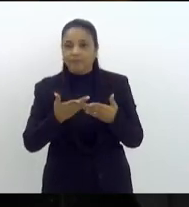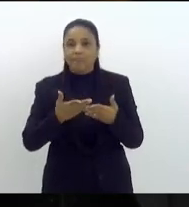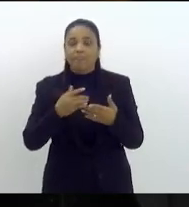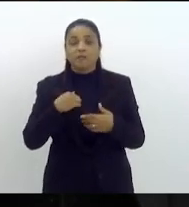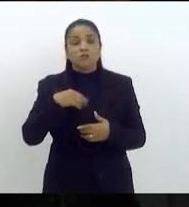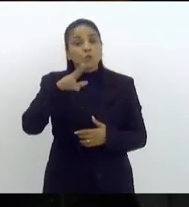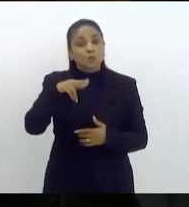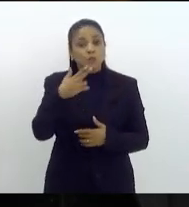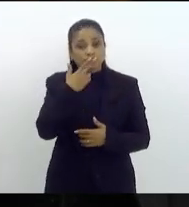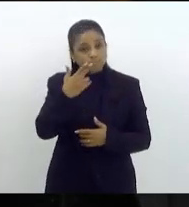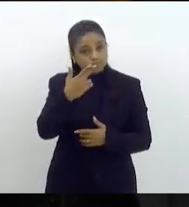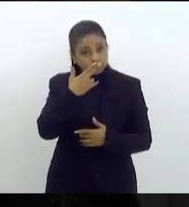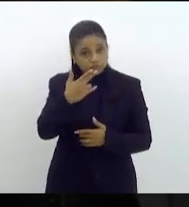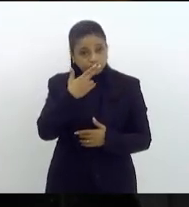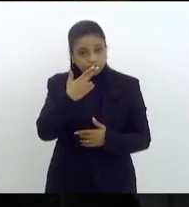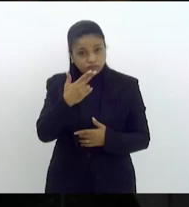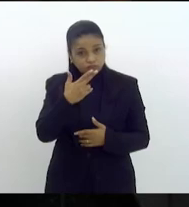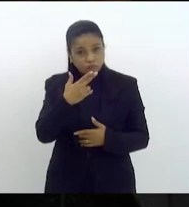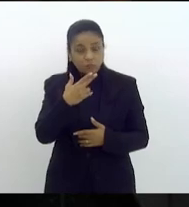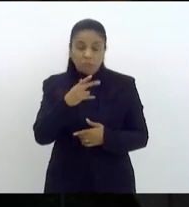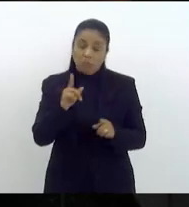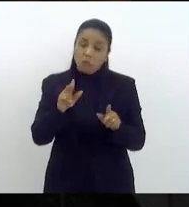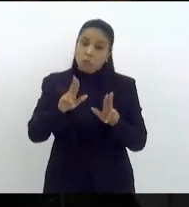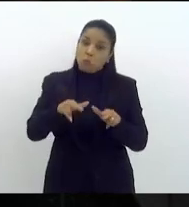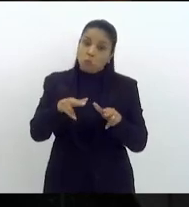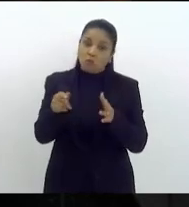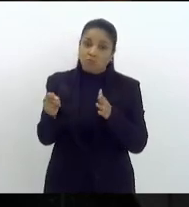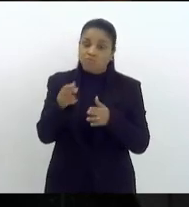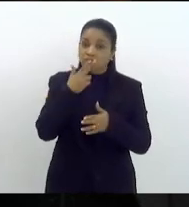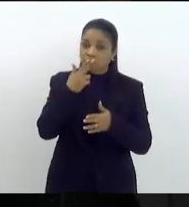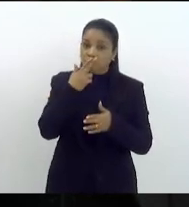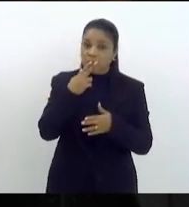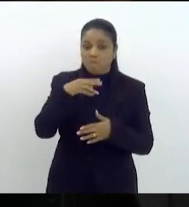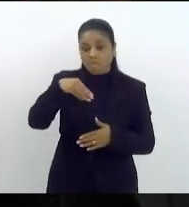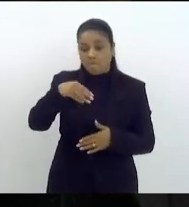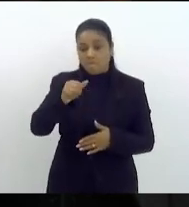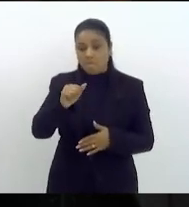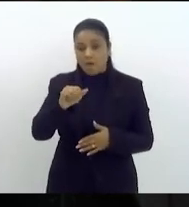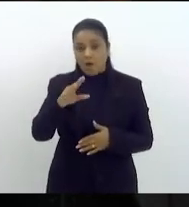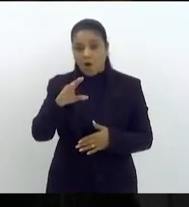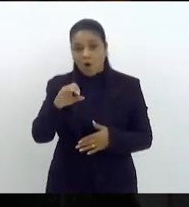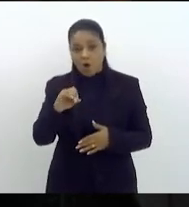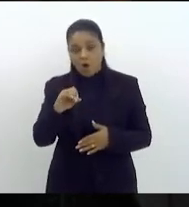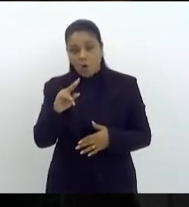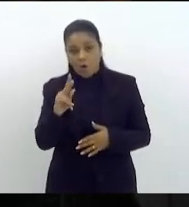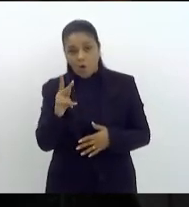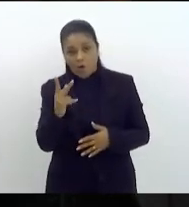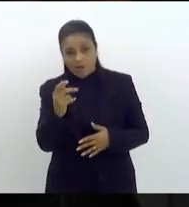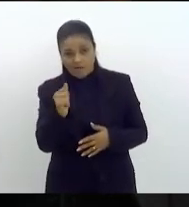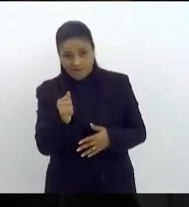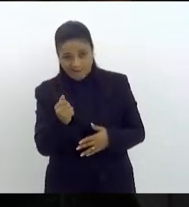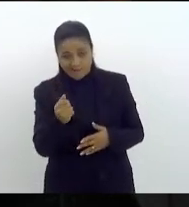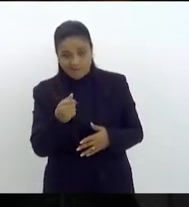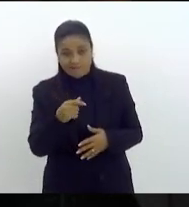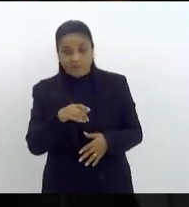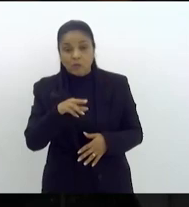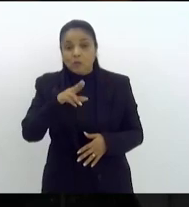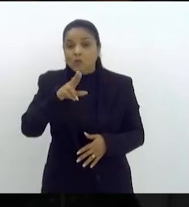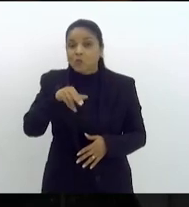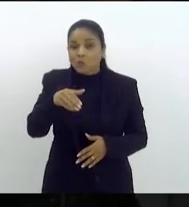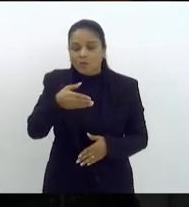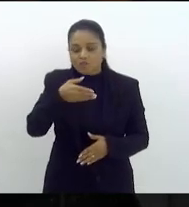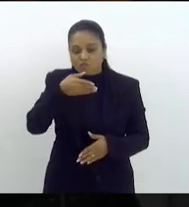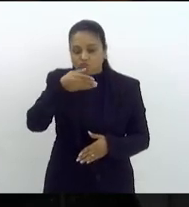também nunca fumei maconha nem tão pouco nunca tomei nenhum